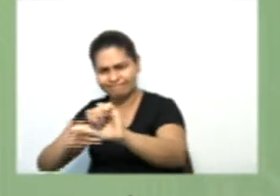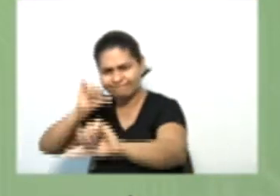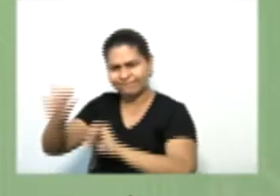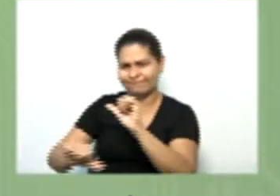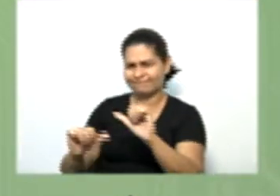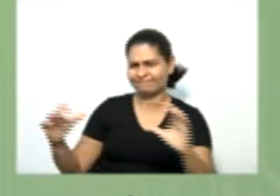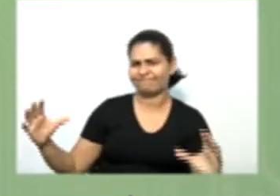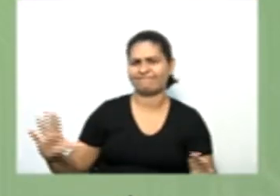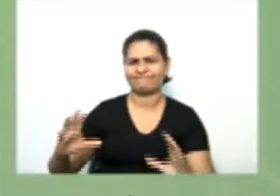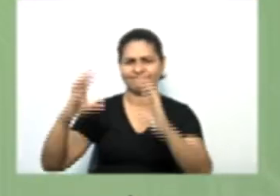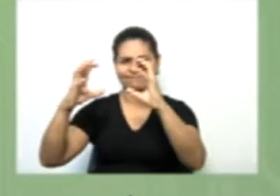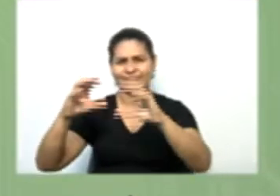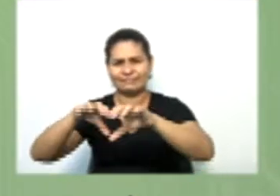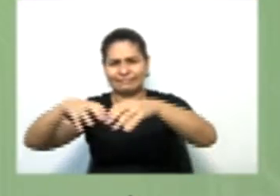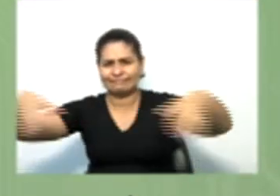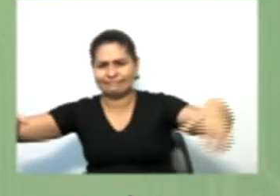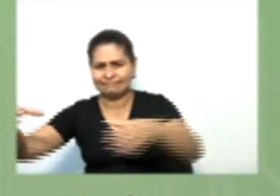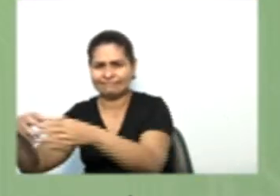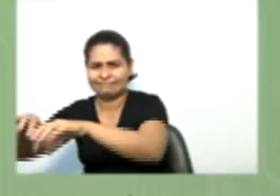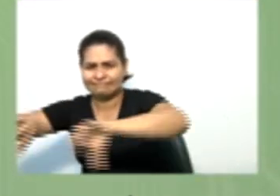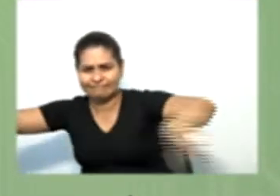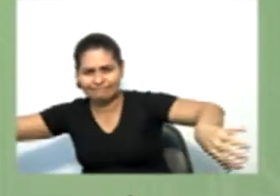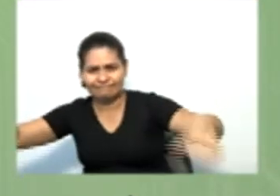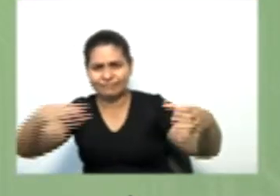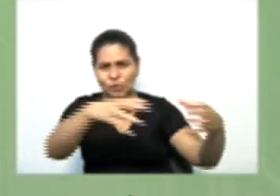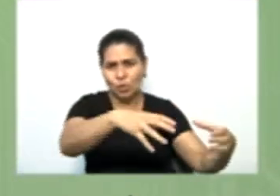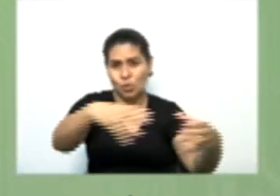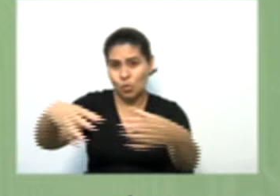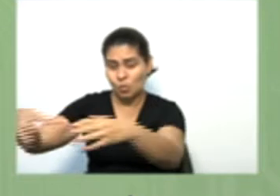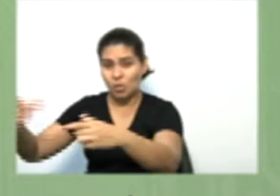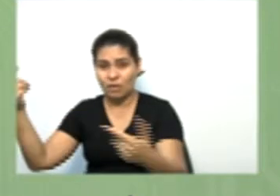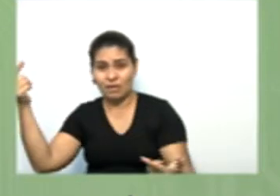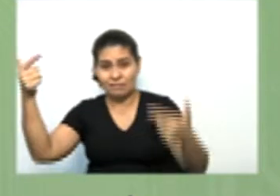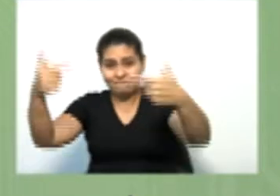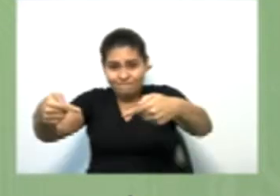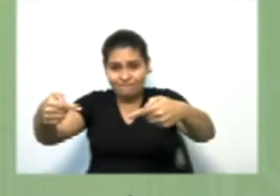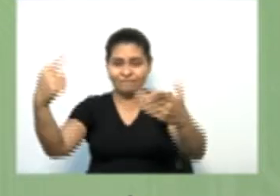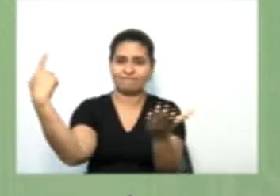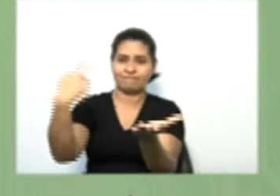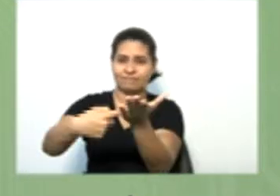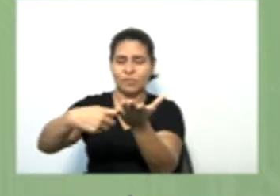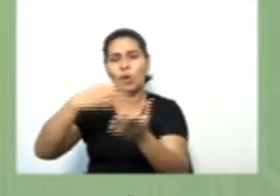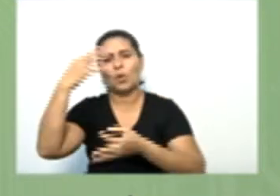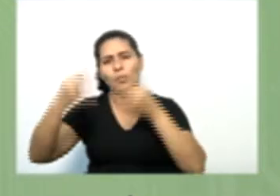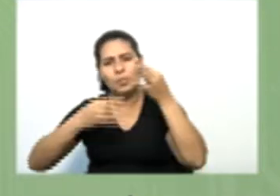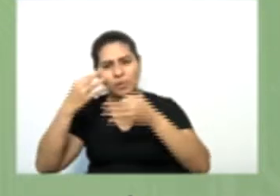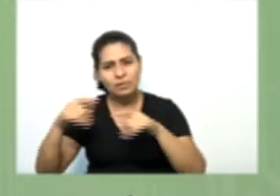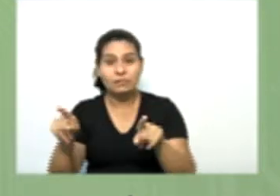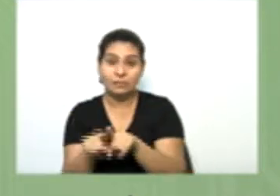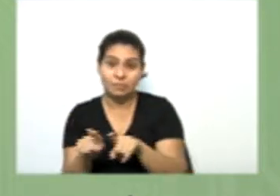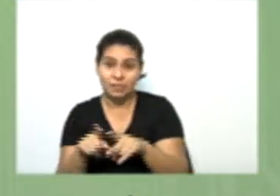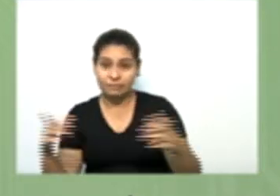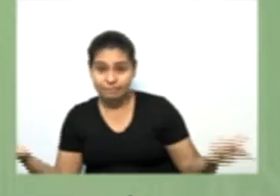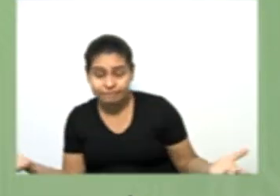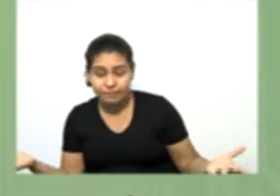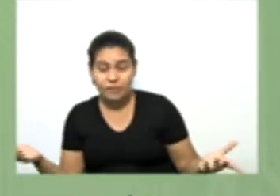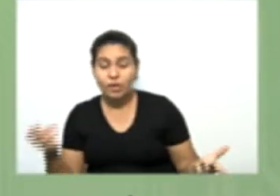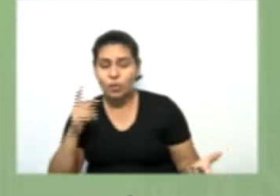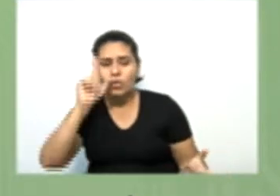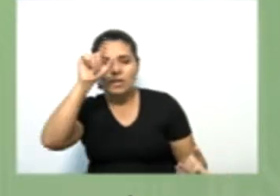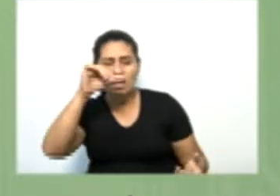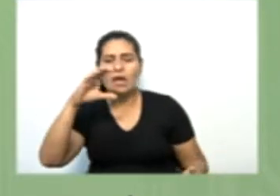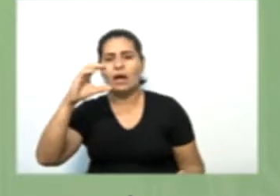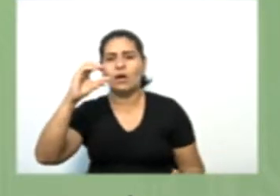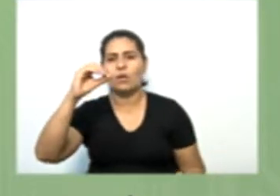entre partes, grupos divergentes, discordância de ideias e de opiniões. Então, gente, ressaltar que o conflito